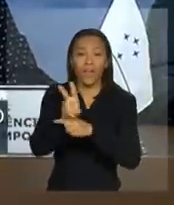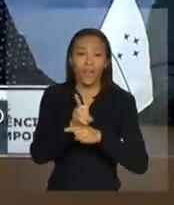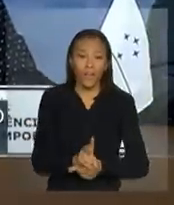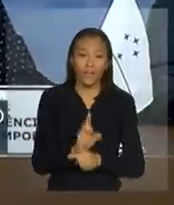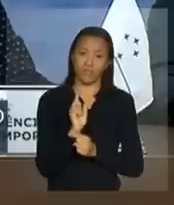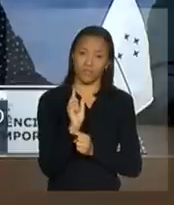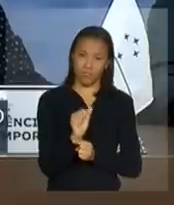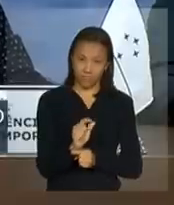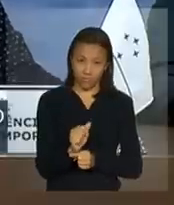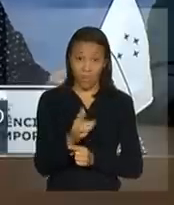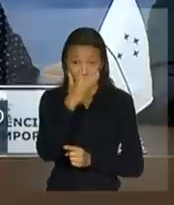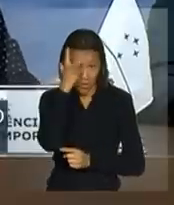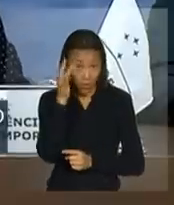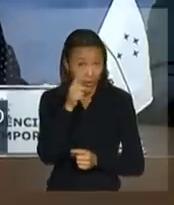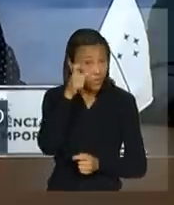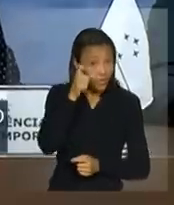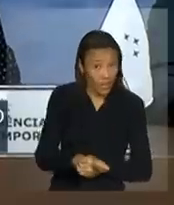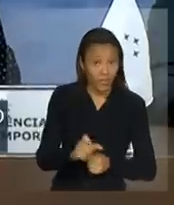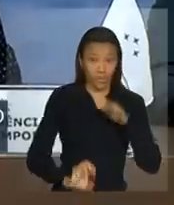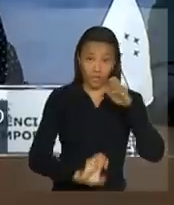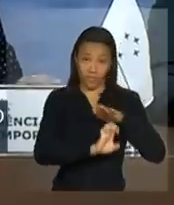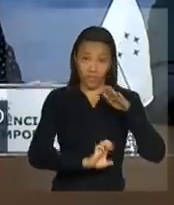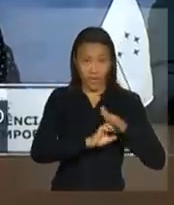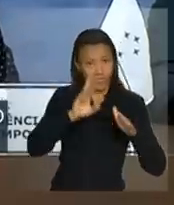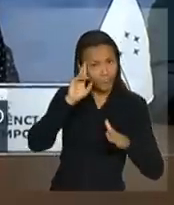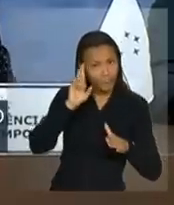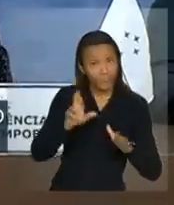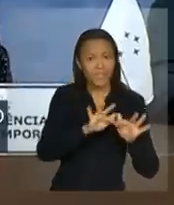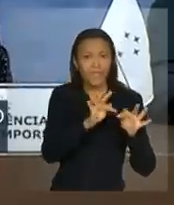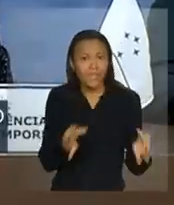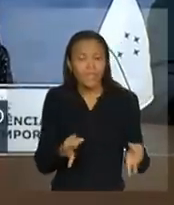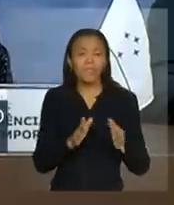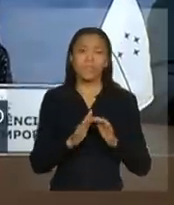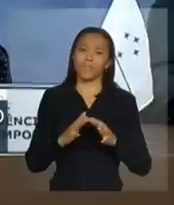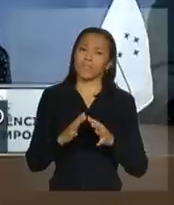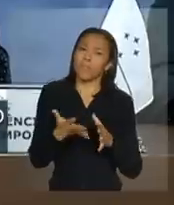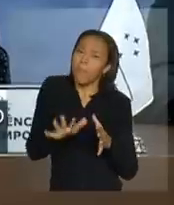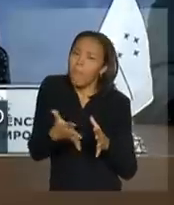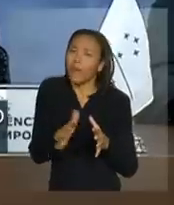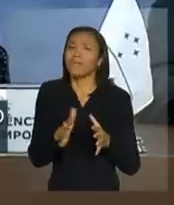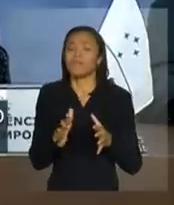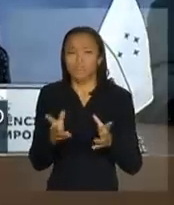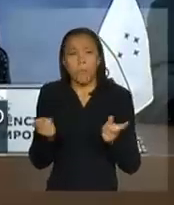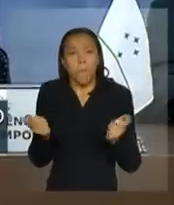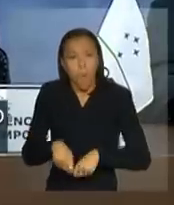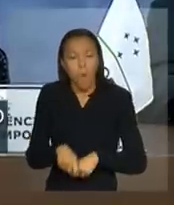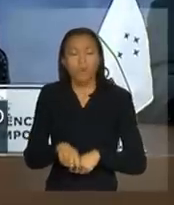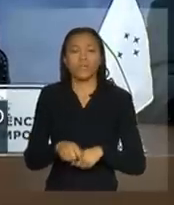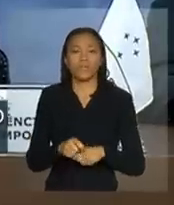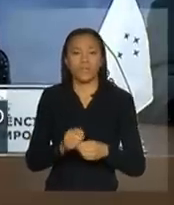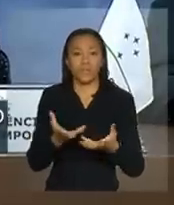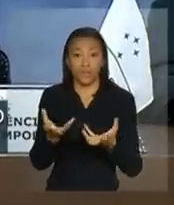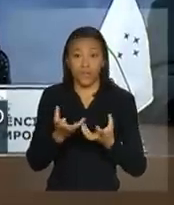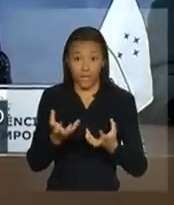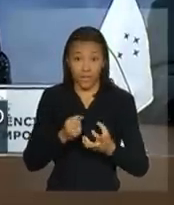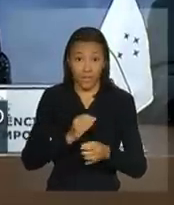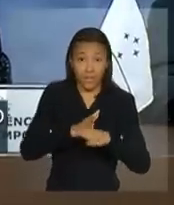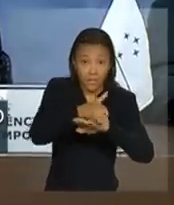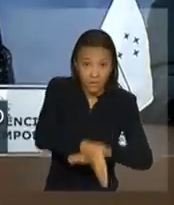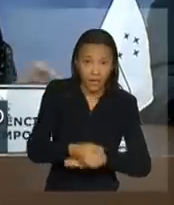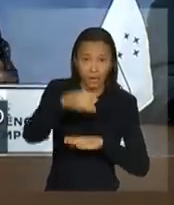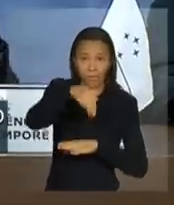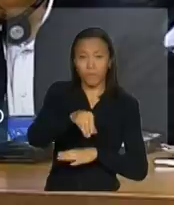para empreendedores de pequeno, médio porte com vocação para o mercado regional